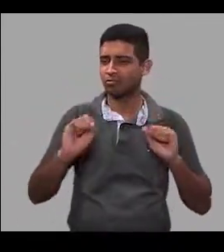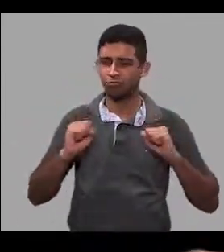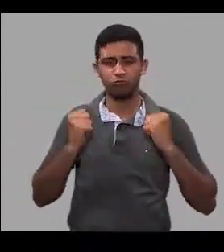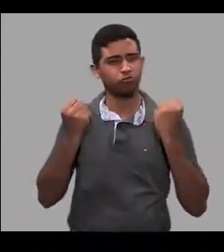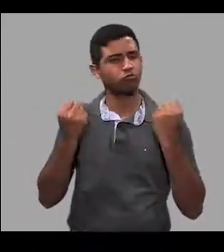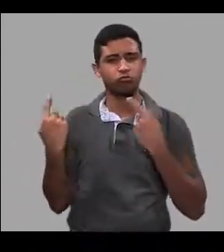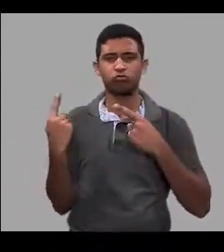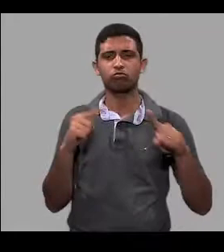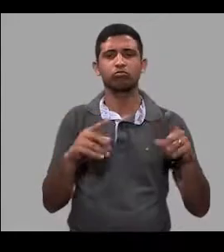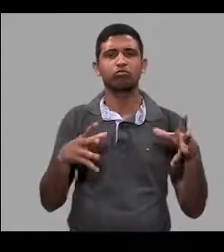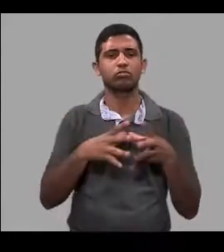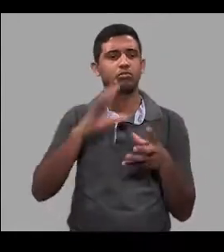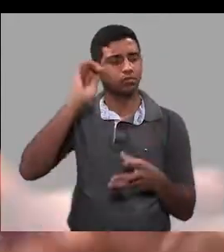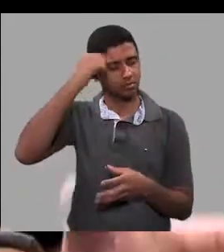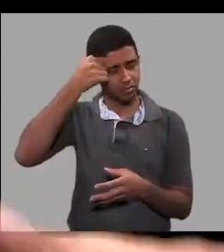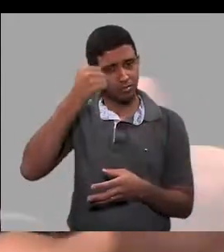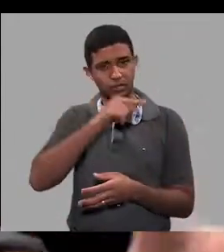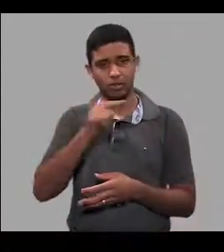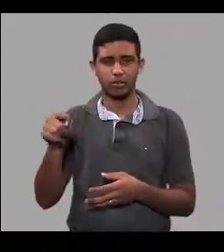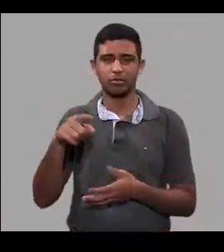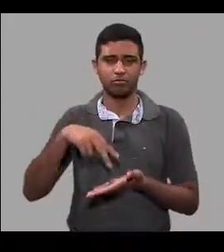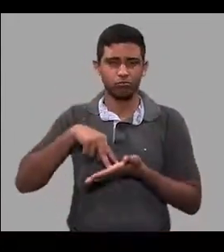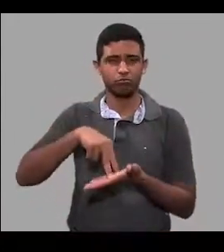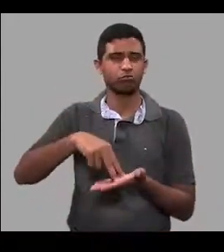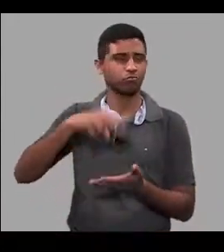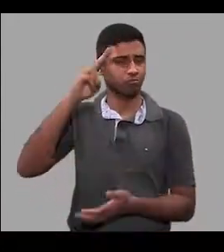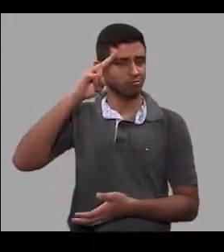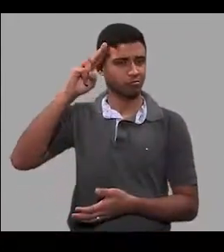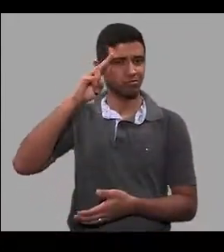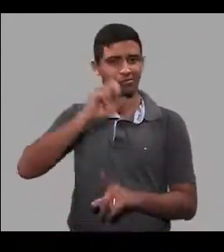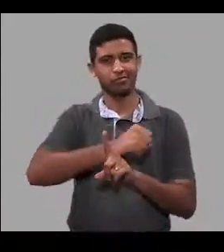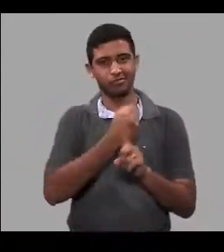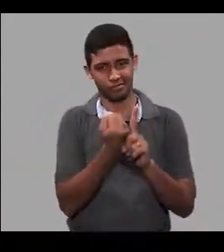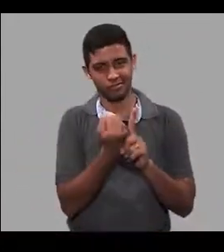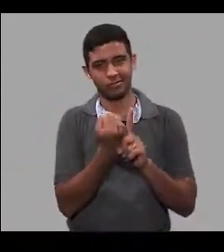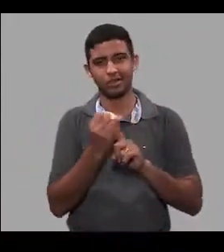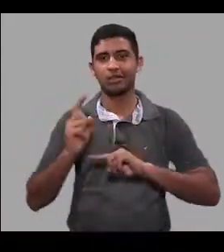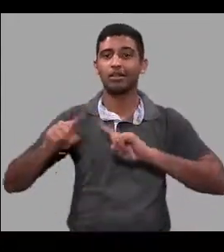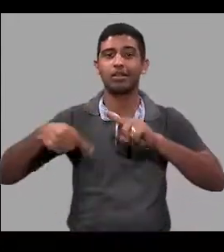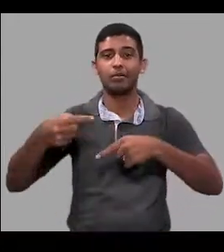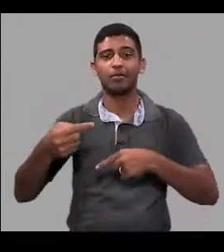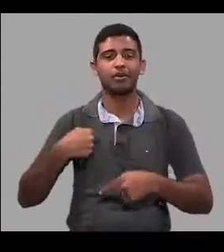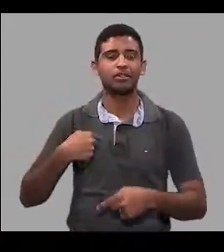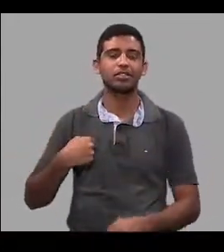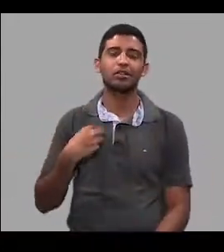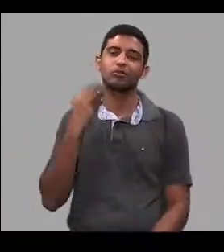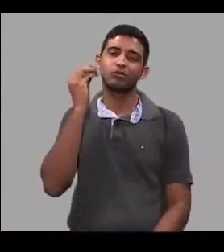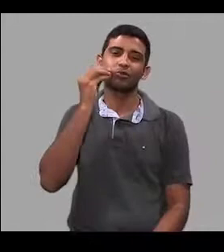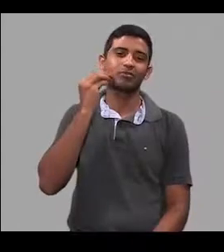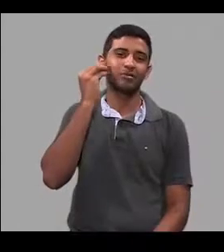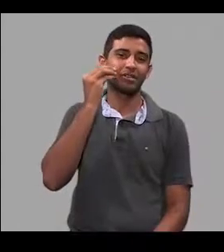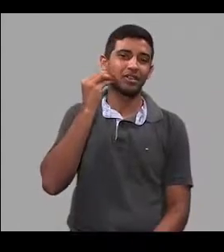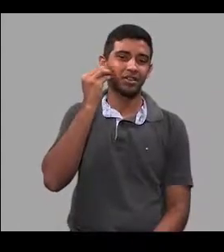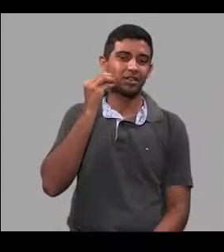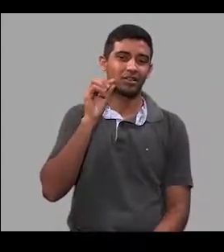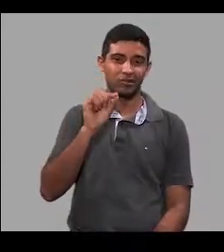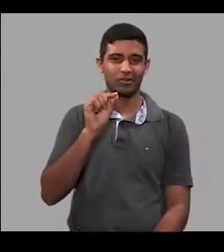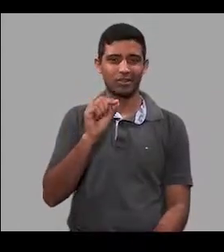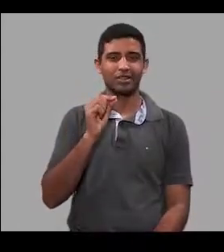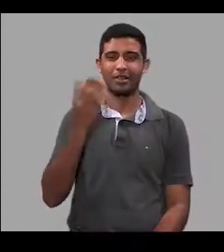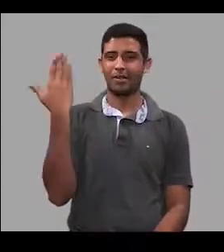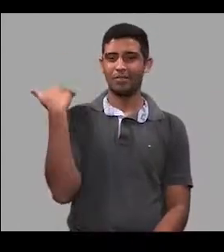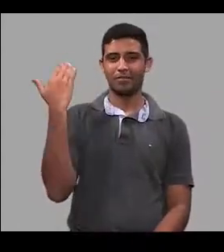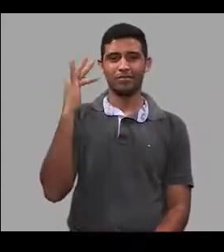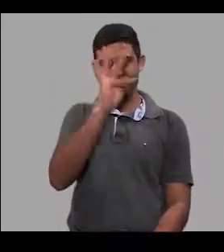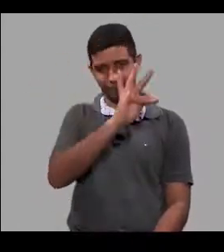Brasil em diferentes áreas de sua militância social. Depois disso, eu vivi uma experiência muito marcante na